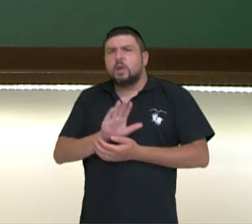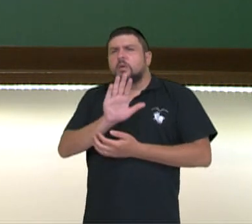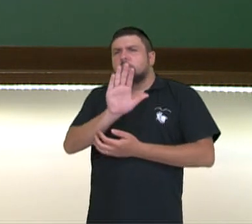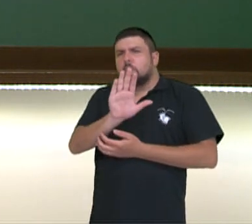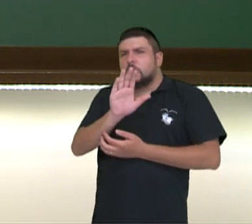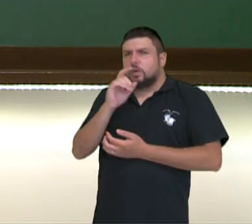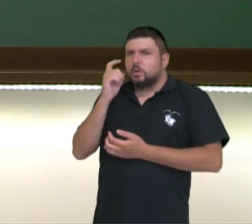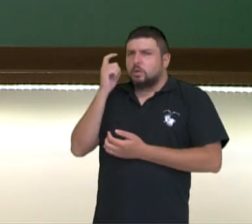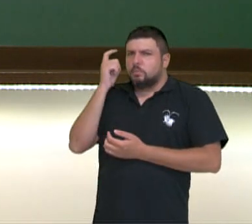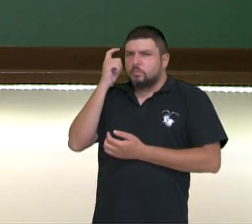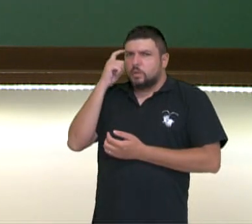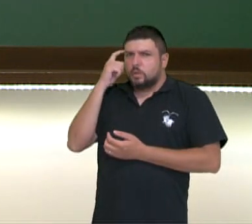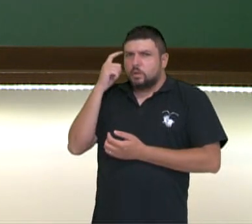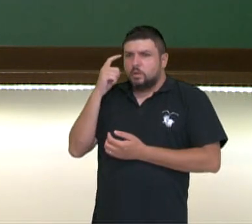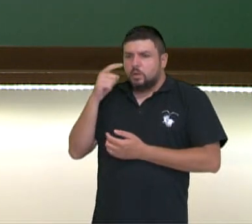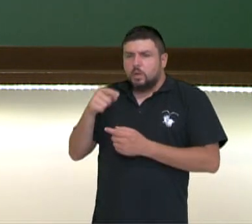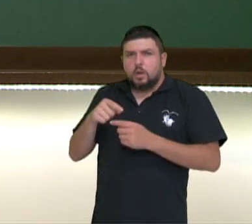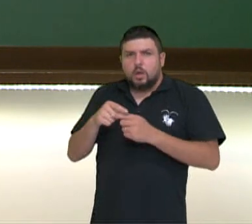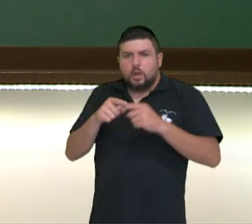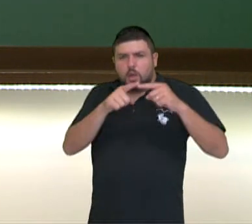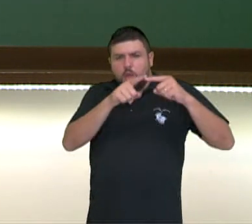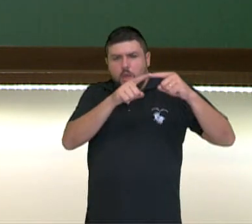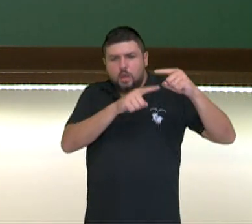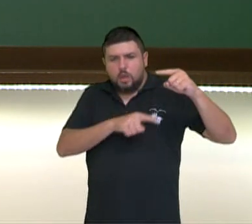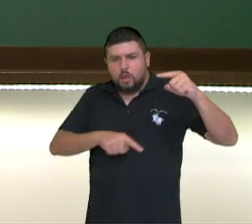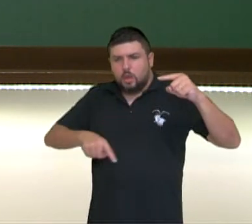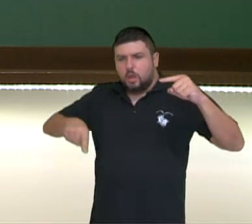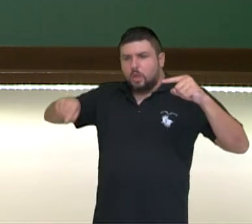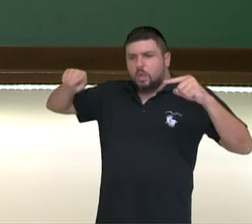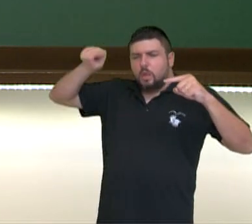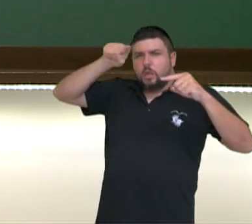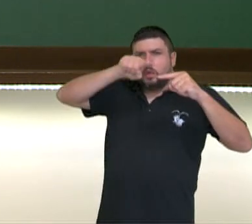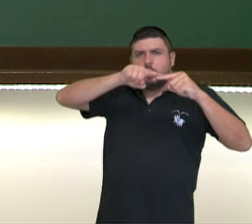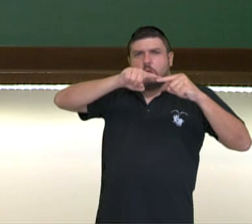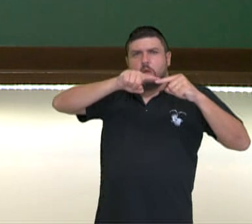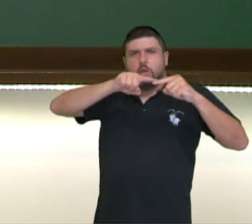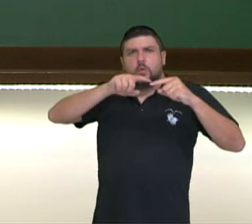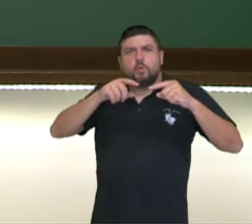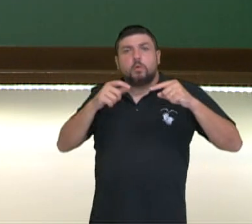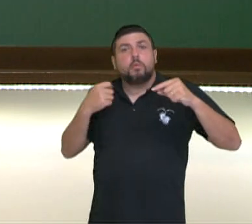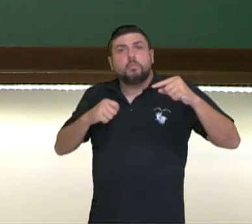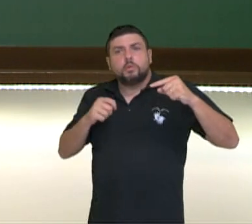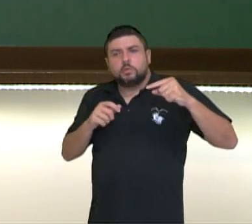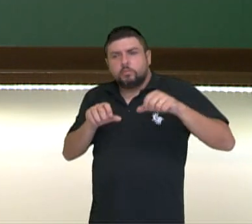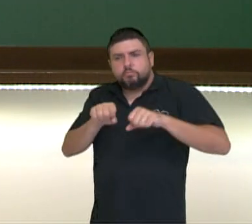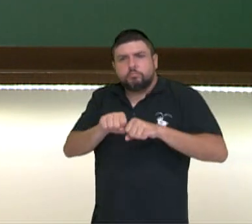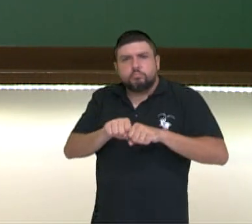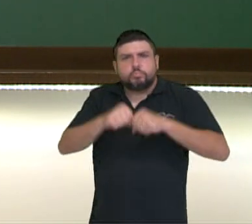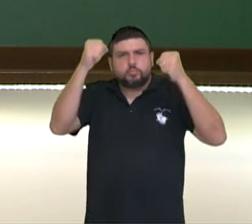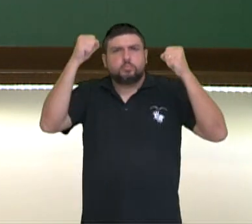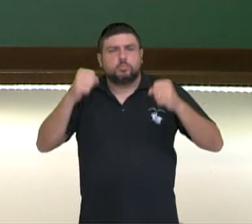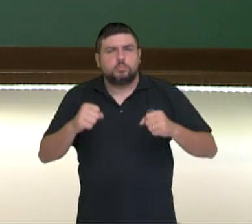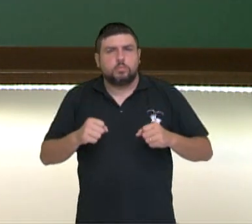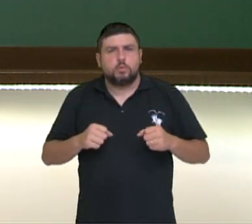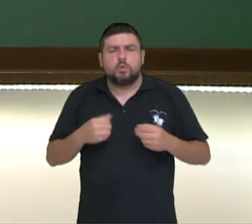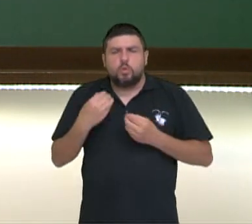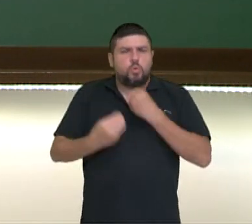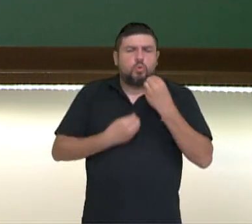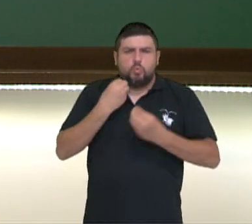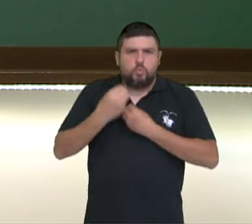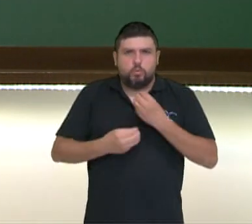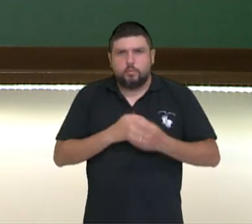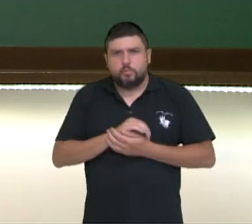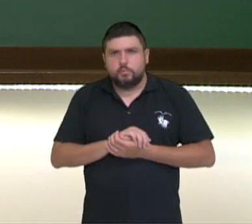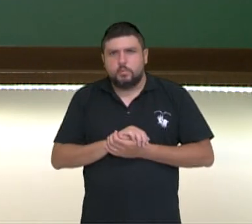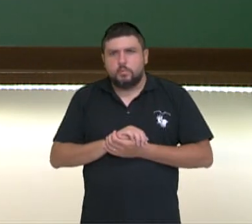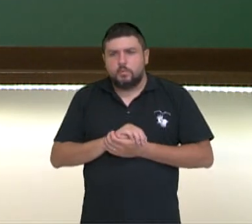gente precisa interromper esse ciclo. Ou a gente vai agir evitando que aconteça a oviposição, tá? Ou evitando o